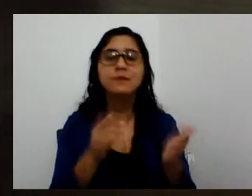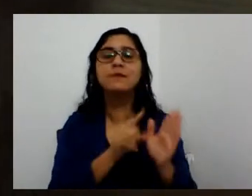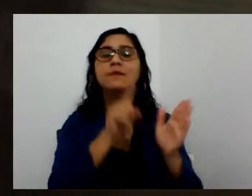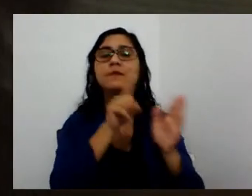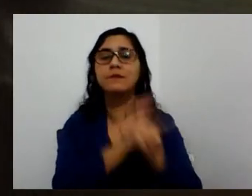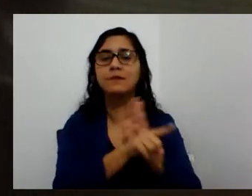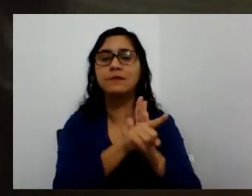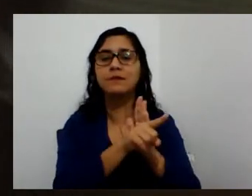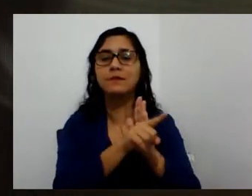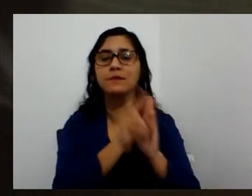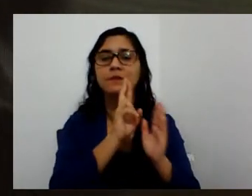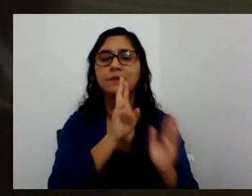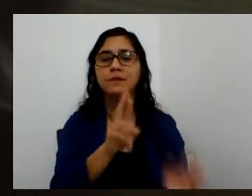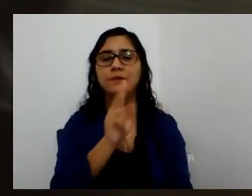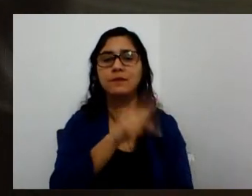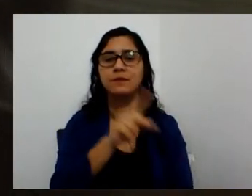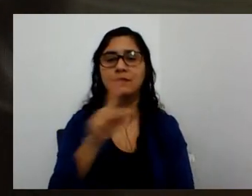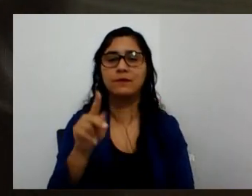para o professor Adilson.